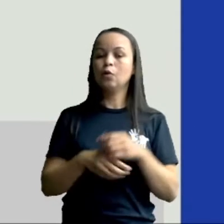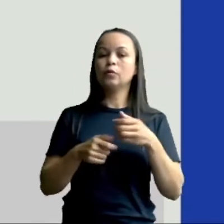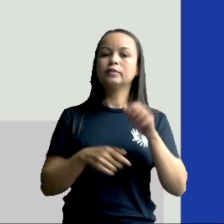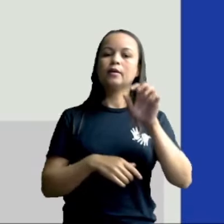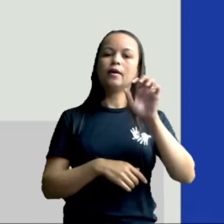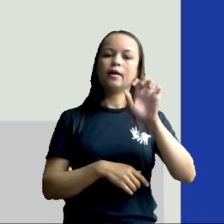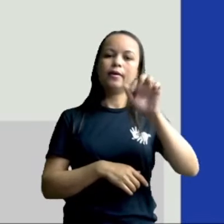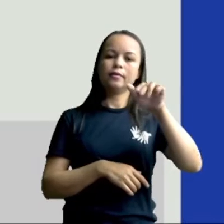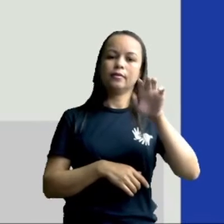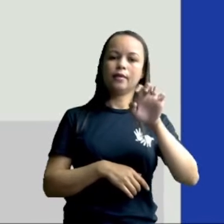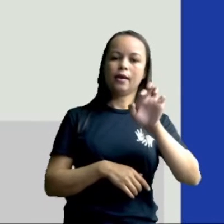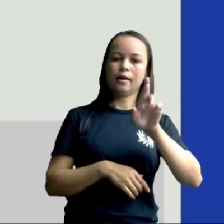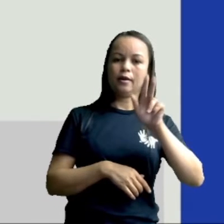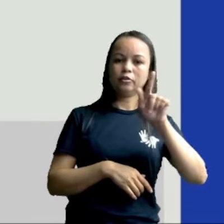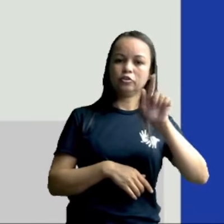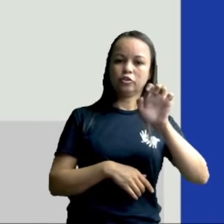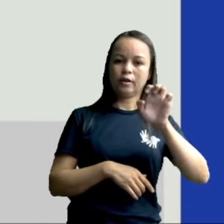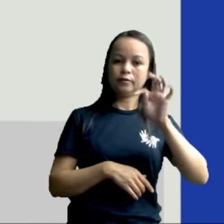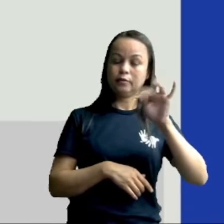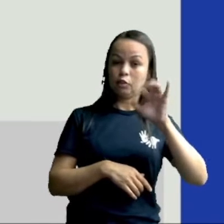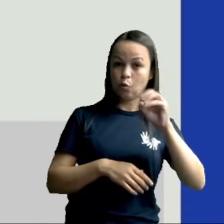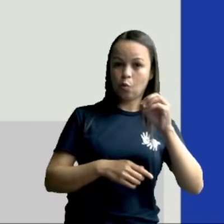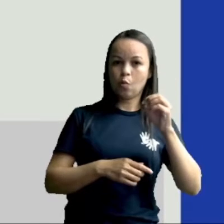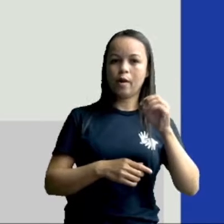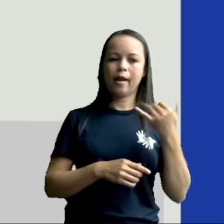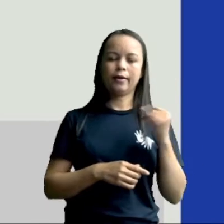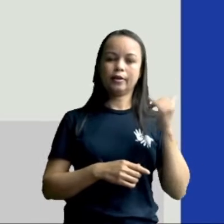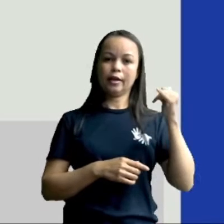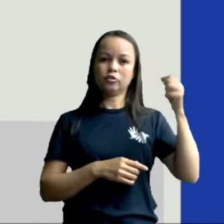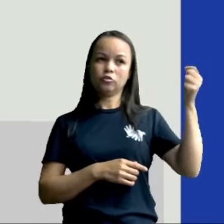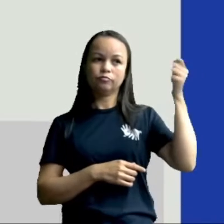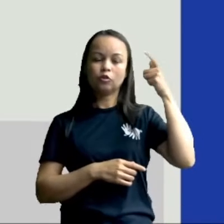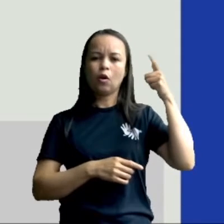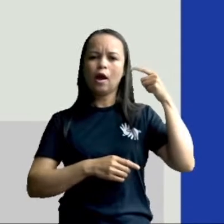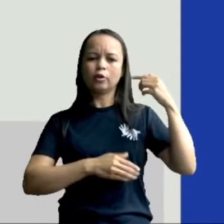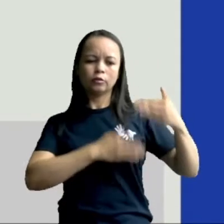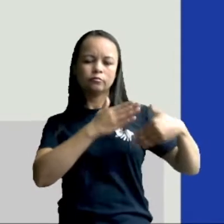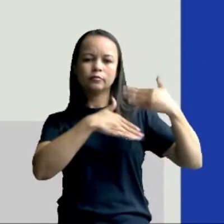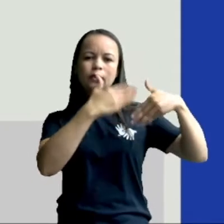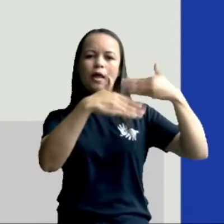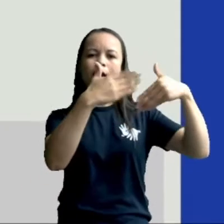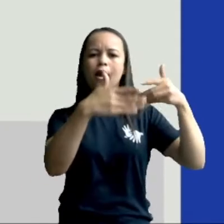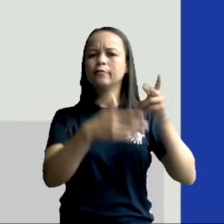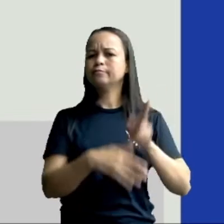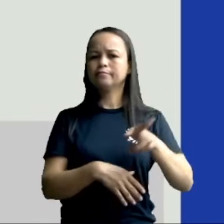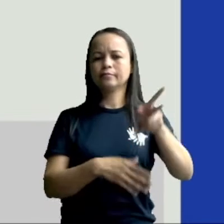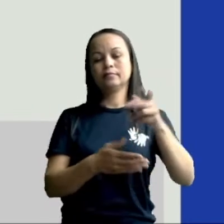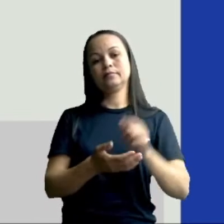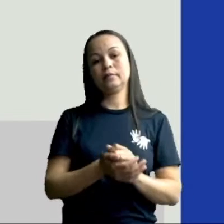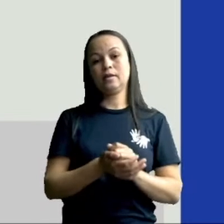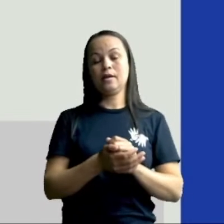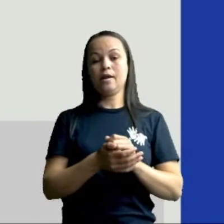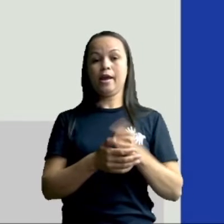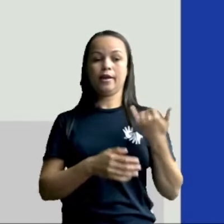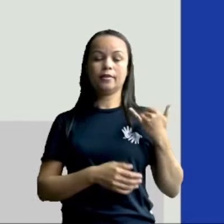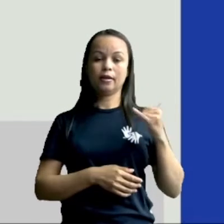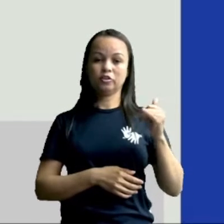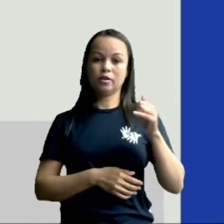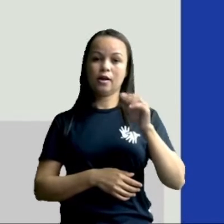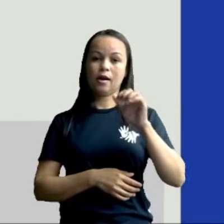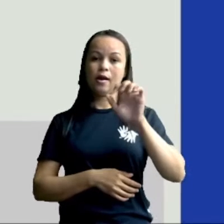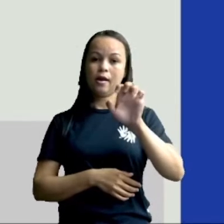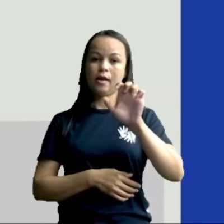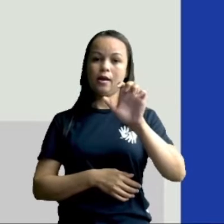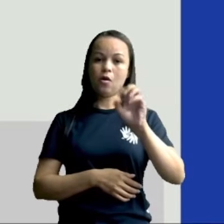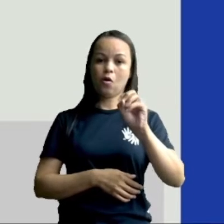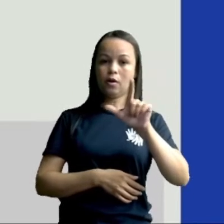porque eles se renovam. Por exemplo, energia solar, eu tenho ela constantemente. A energia eólica, que é o vento. E